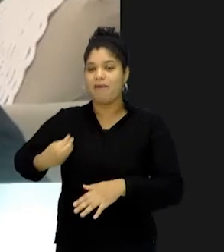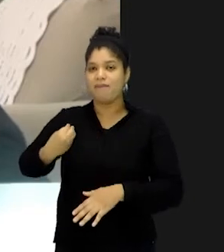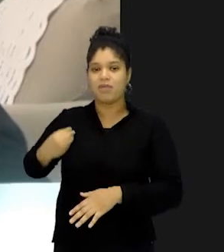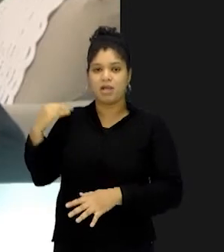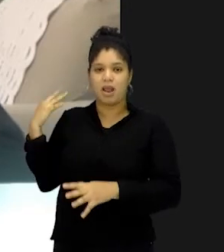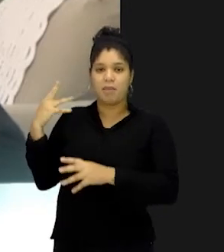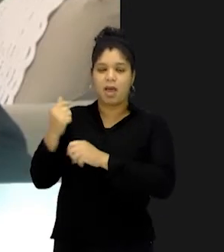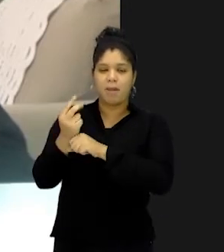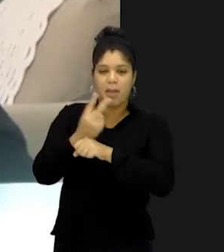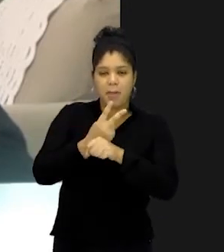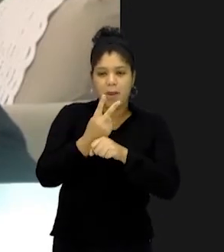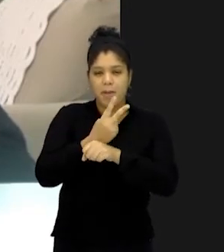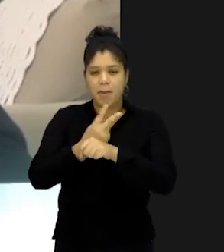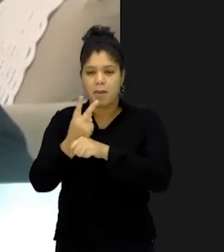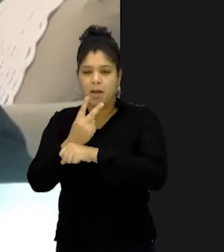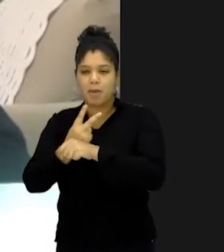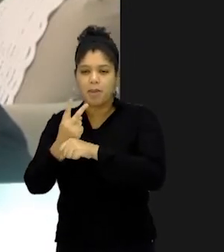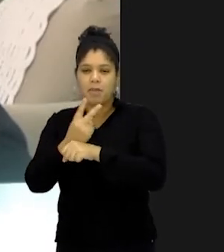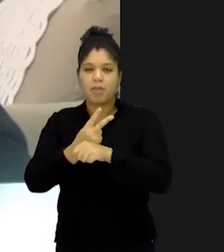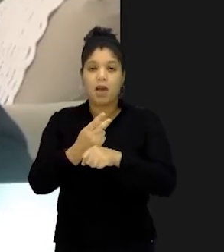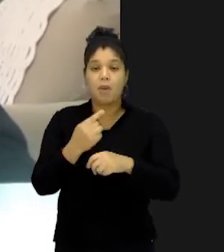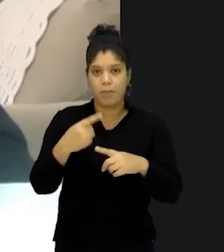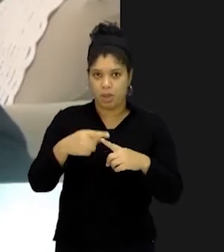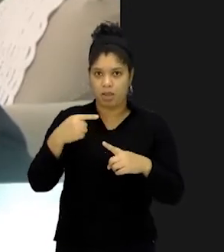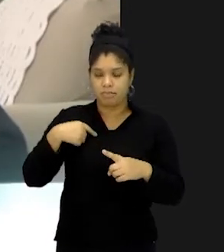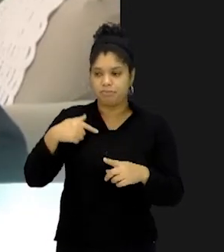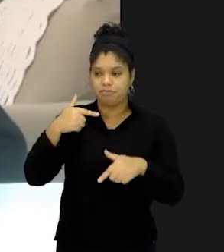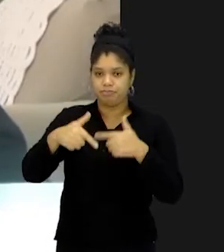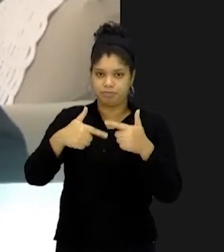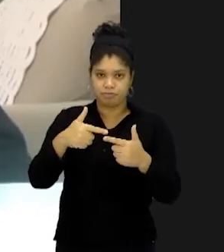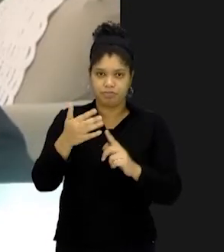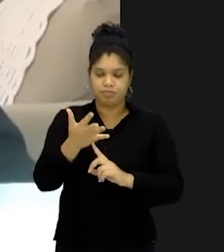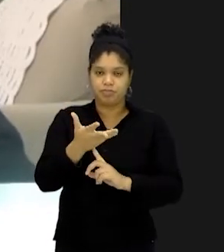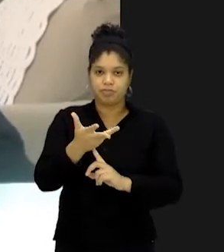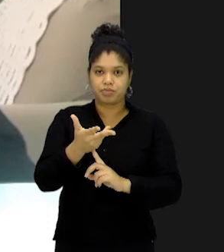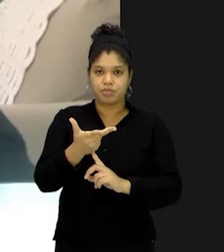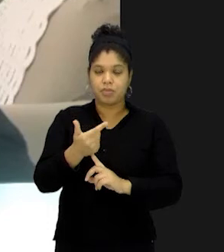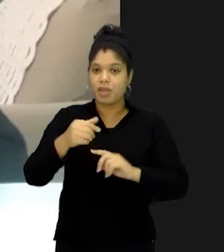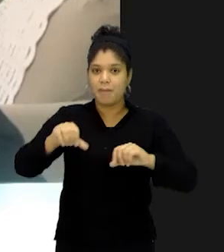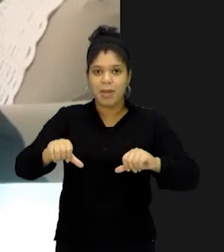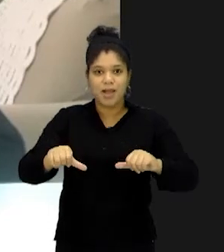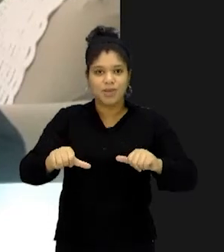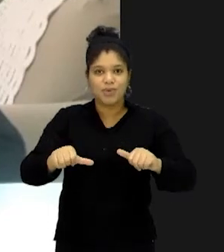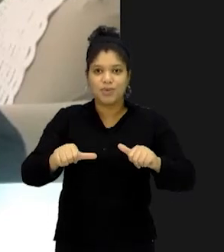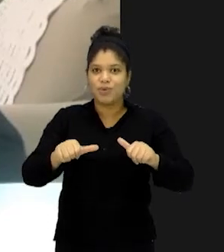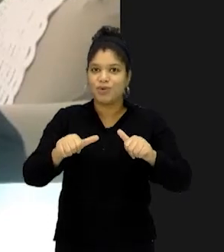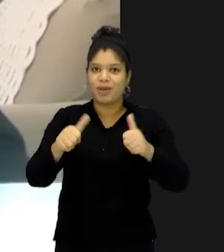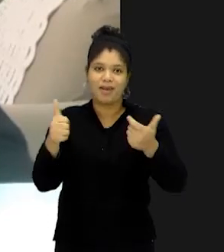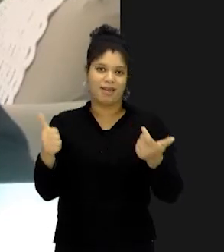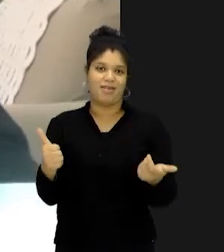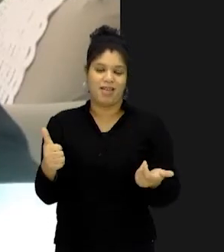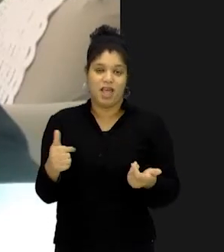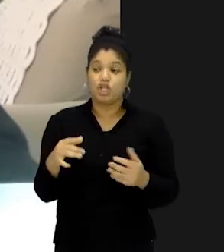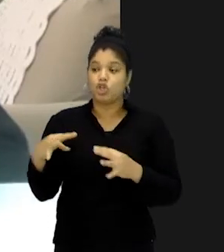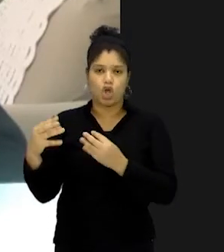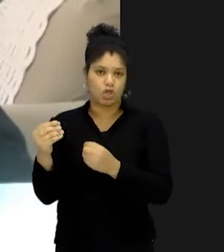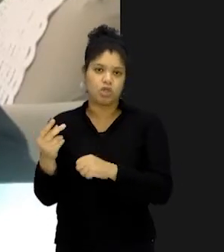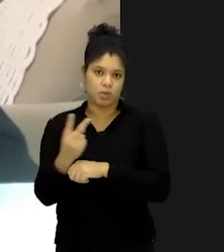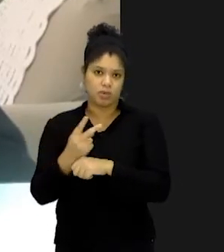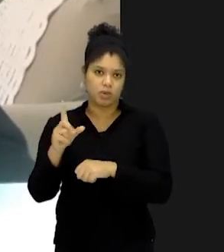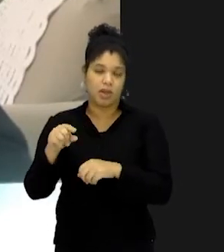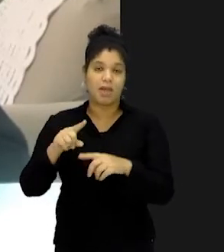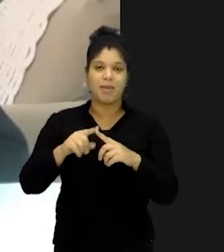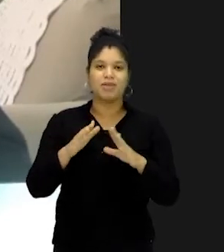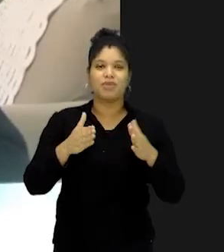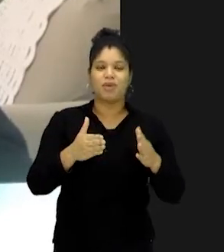Porque conforme a gente está trabalhando com arte, eu acho que qualquer outra profissão é assim, mas na arte a